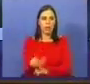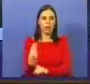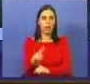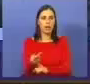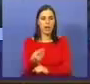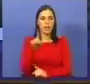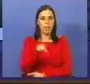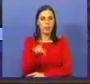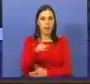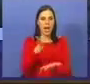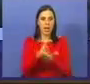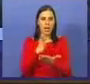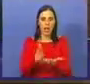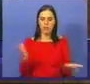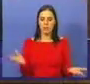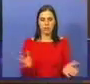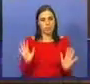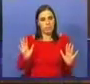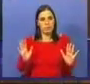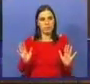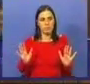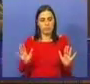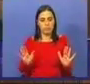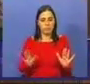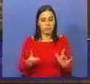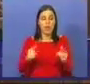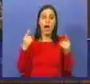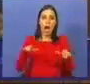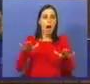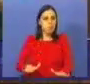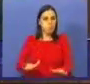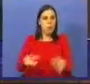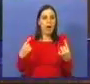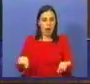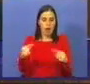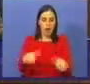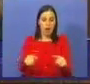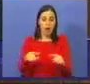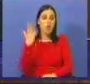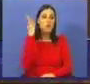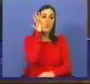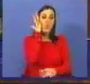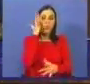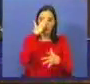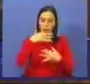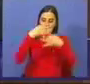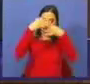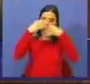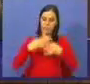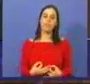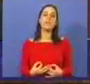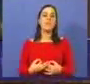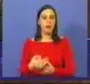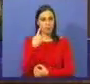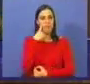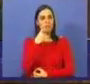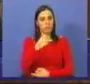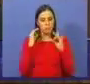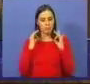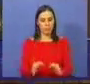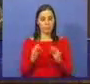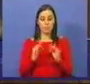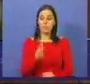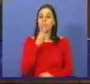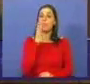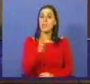a fazer a primeira classe. Há uma estagnação quando os números oficiais constatados